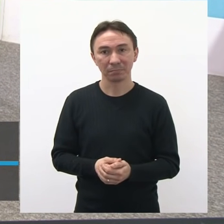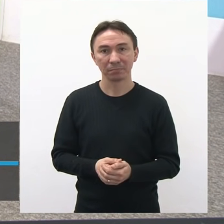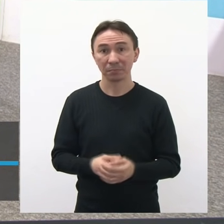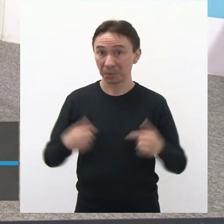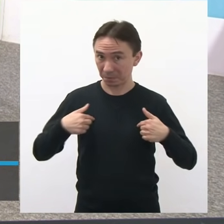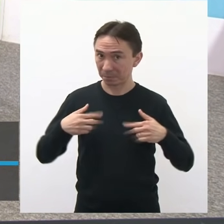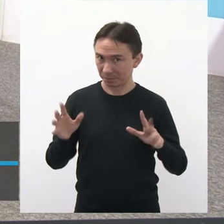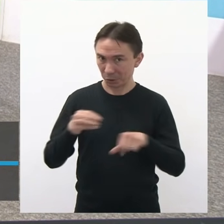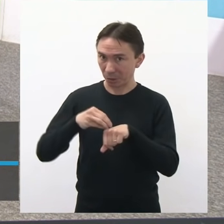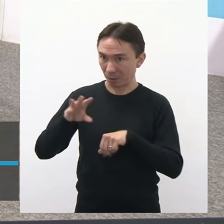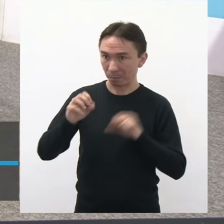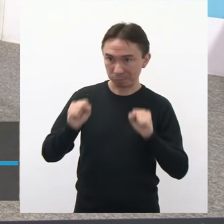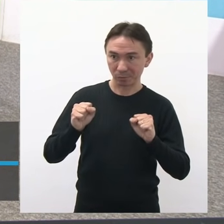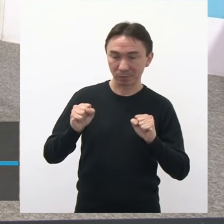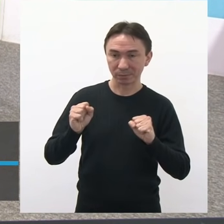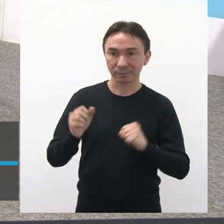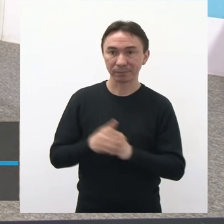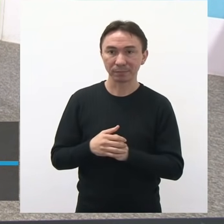dica, amigo?